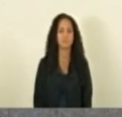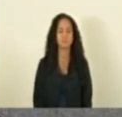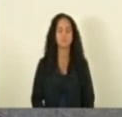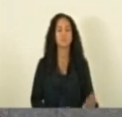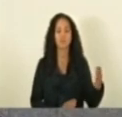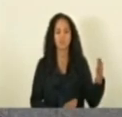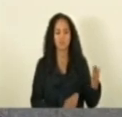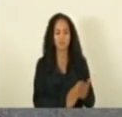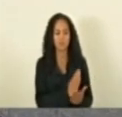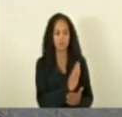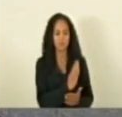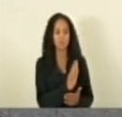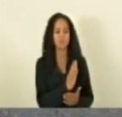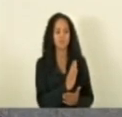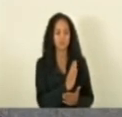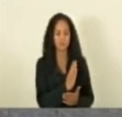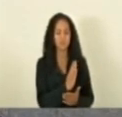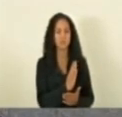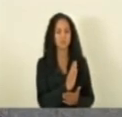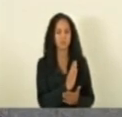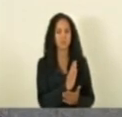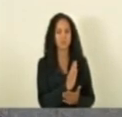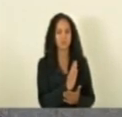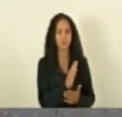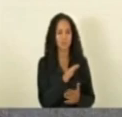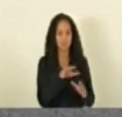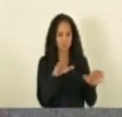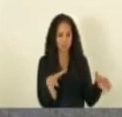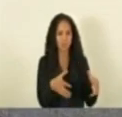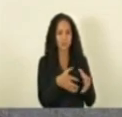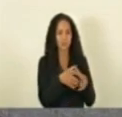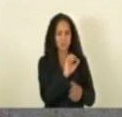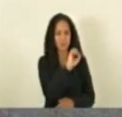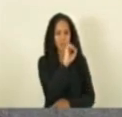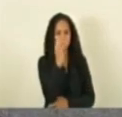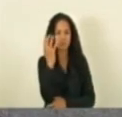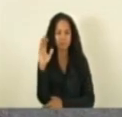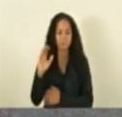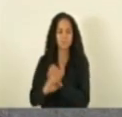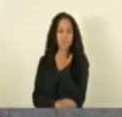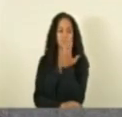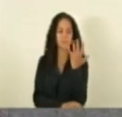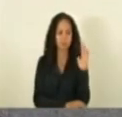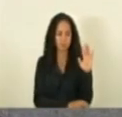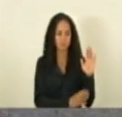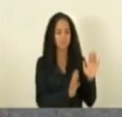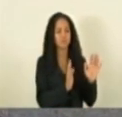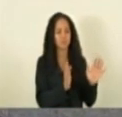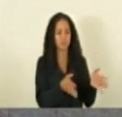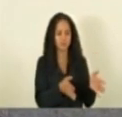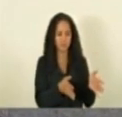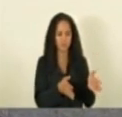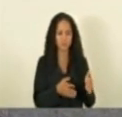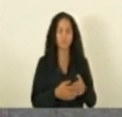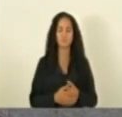Aprovado. Aprovado no meio ambiente, na Comissão de Meio Ambiente.